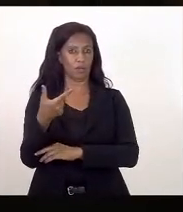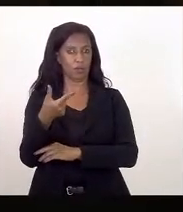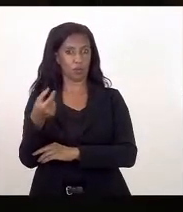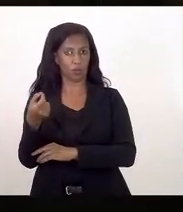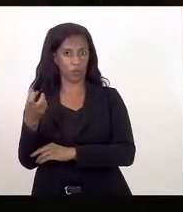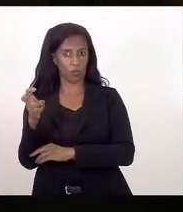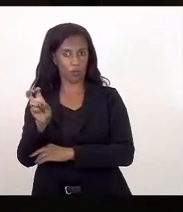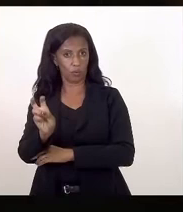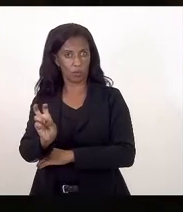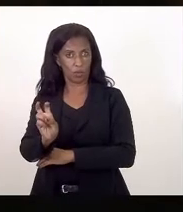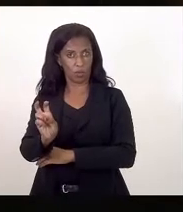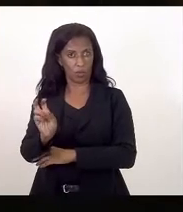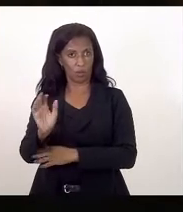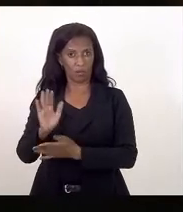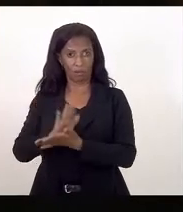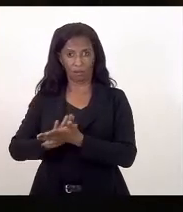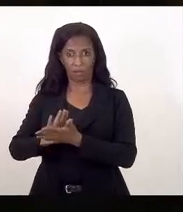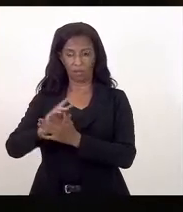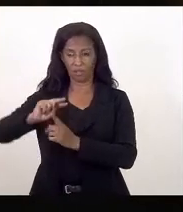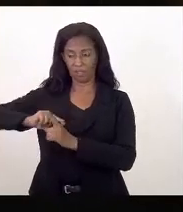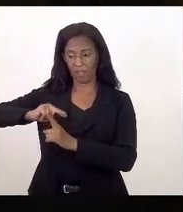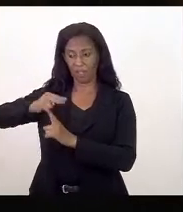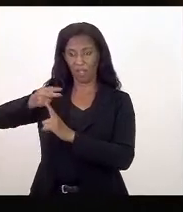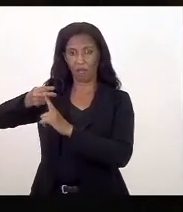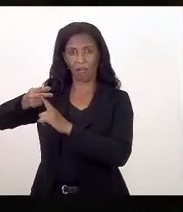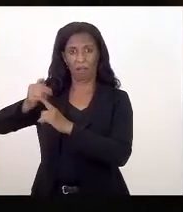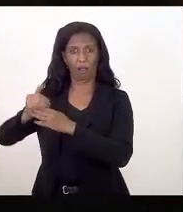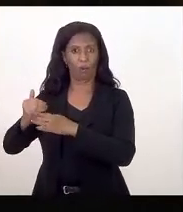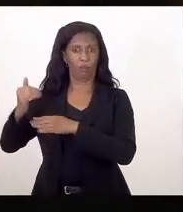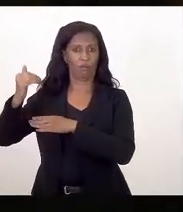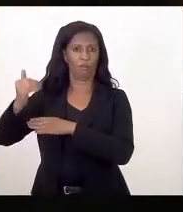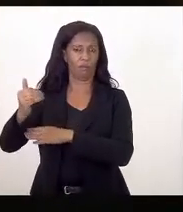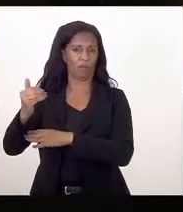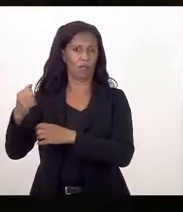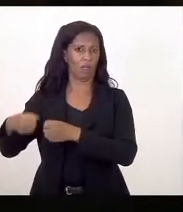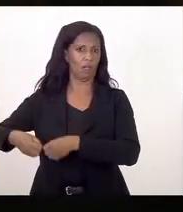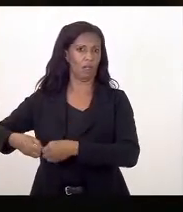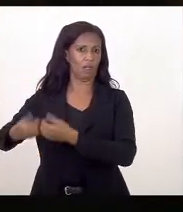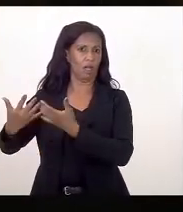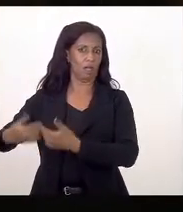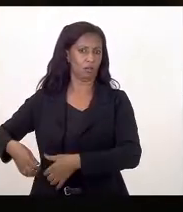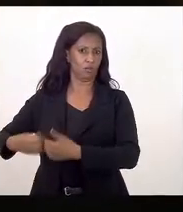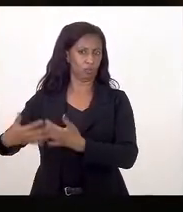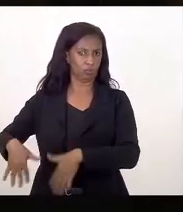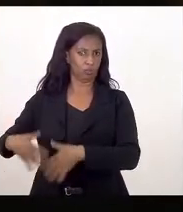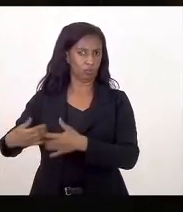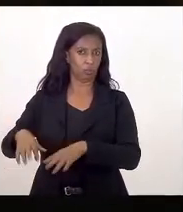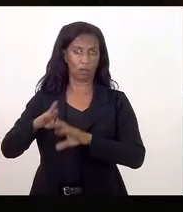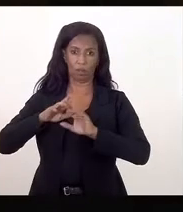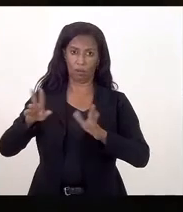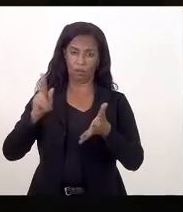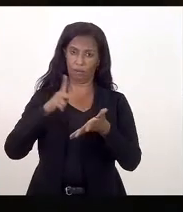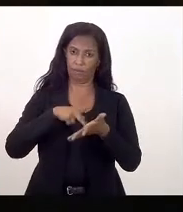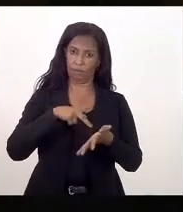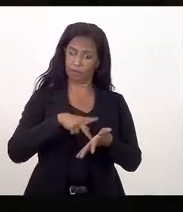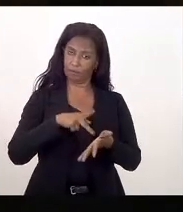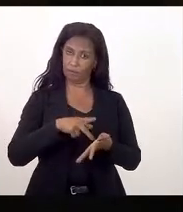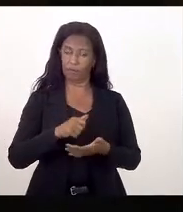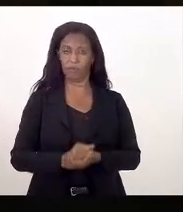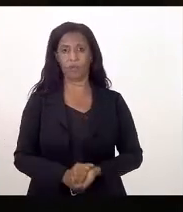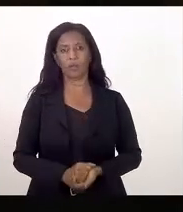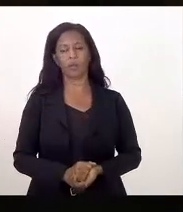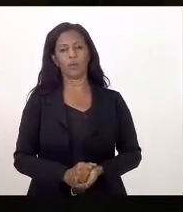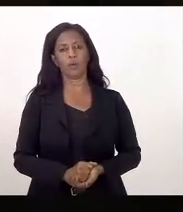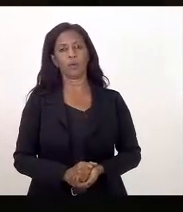sem aumento de despesa. Então, não é verdadeiro o